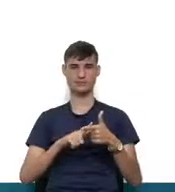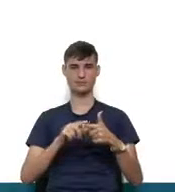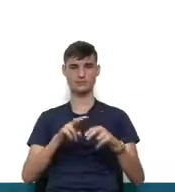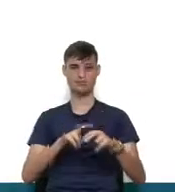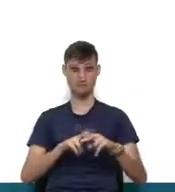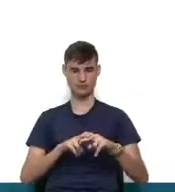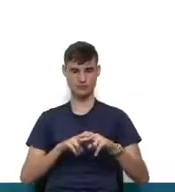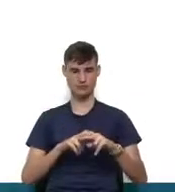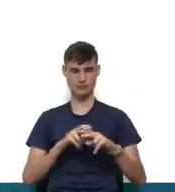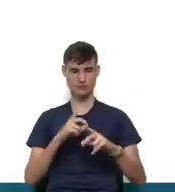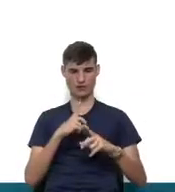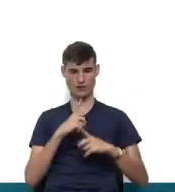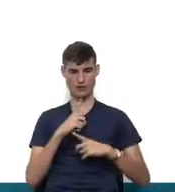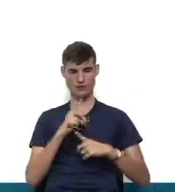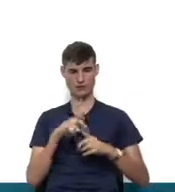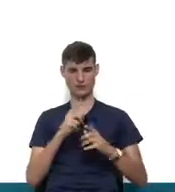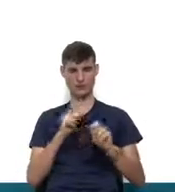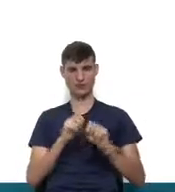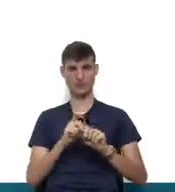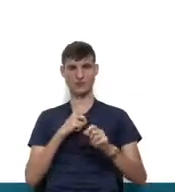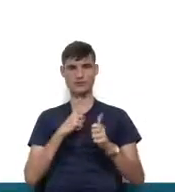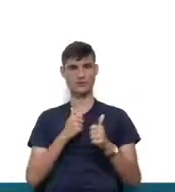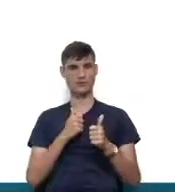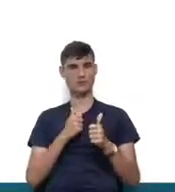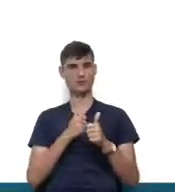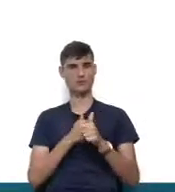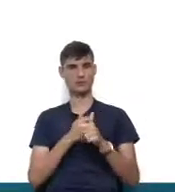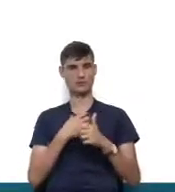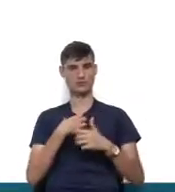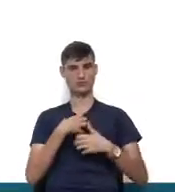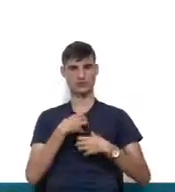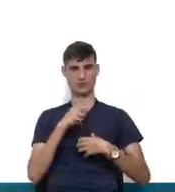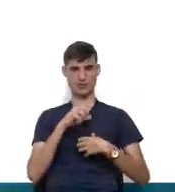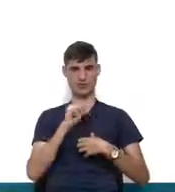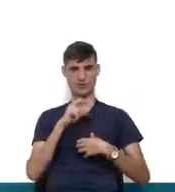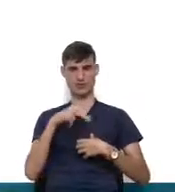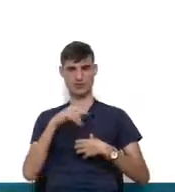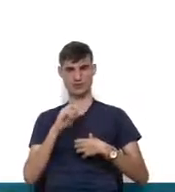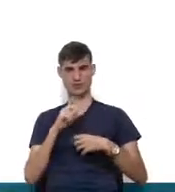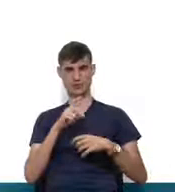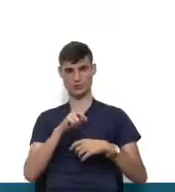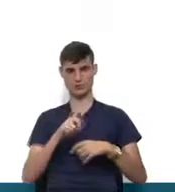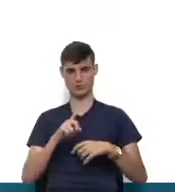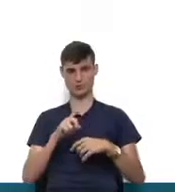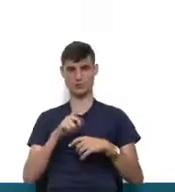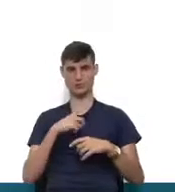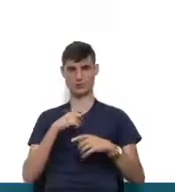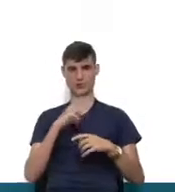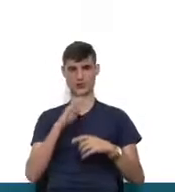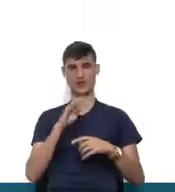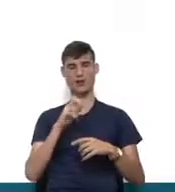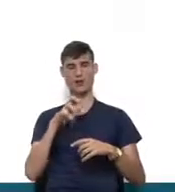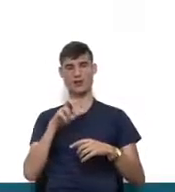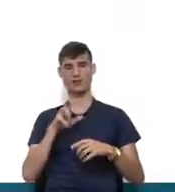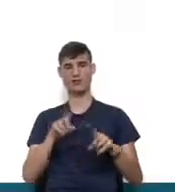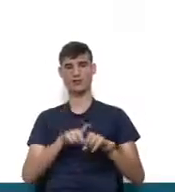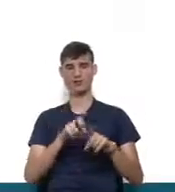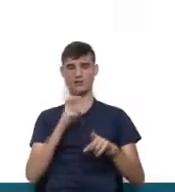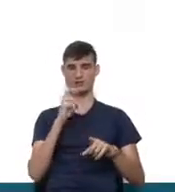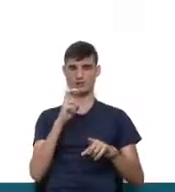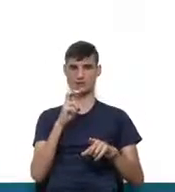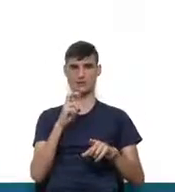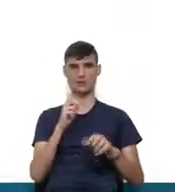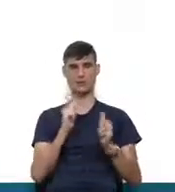Então, para a gente fazer essa aproximação da função seno de x por um polinômio de Taylor de grau